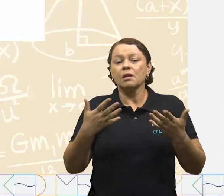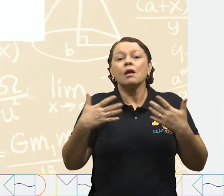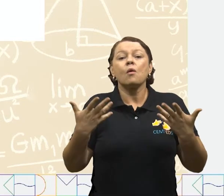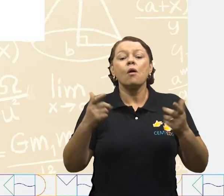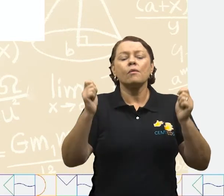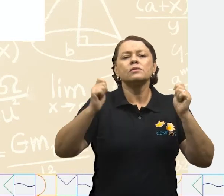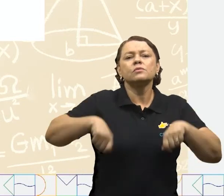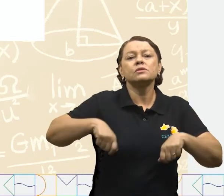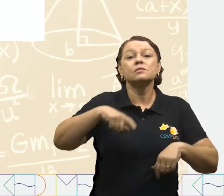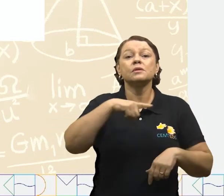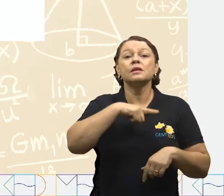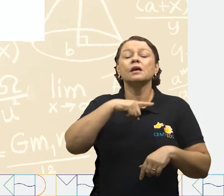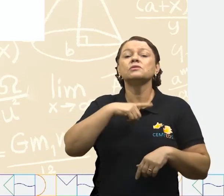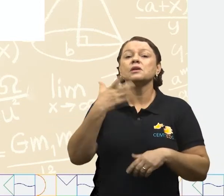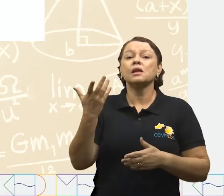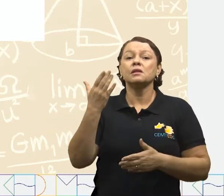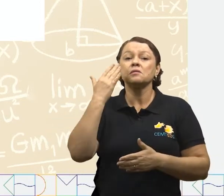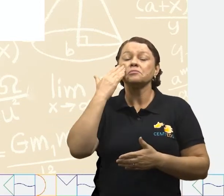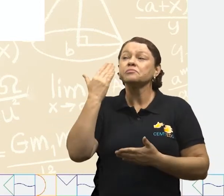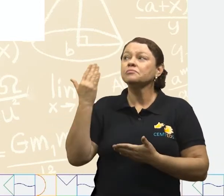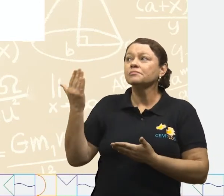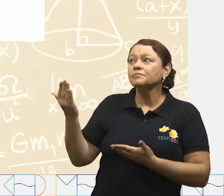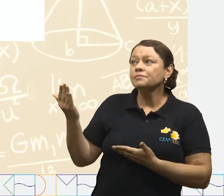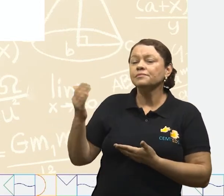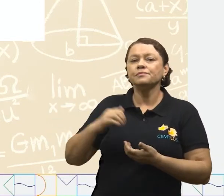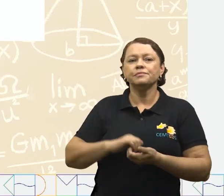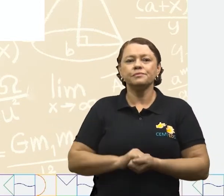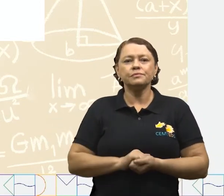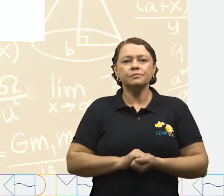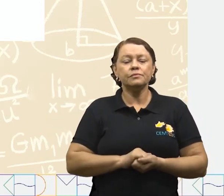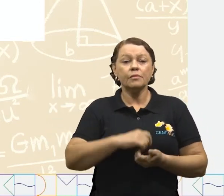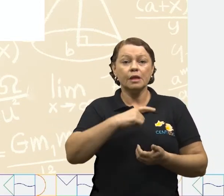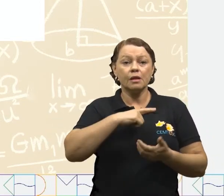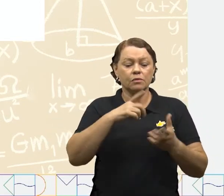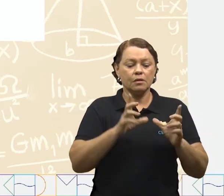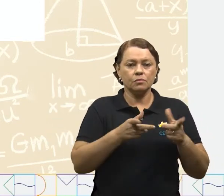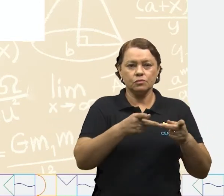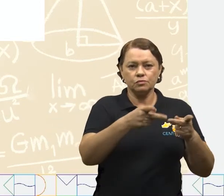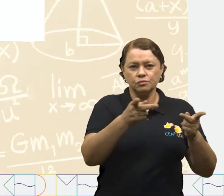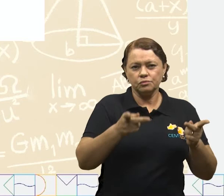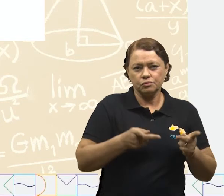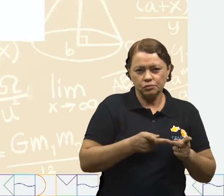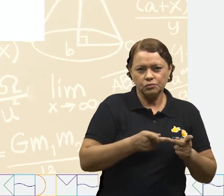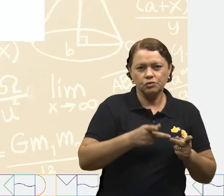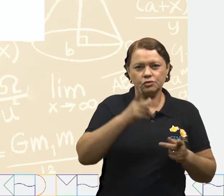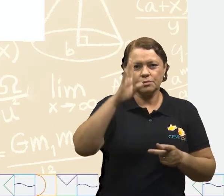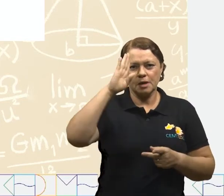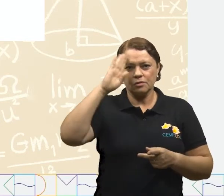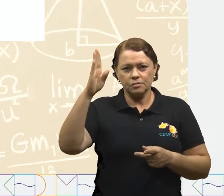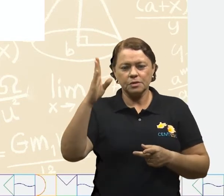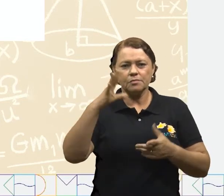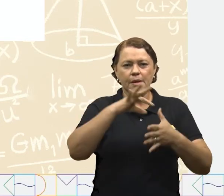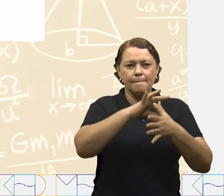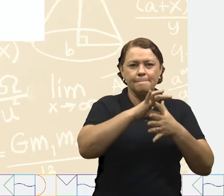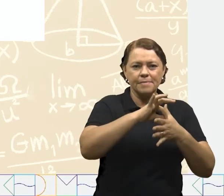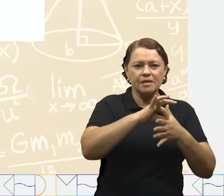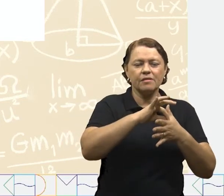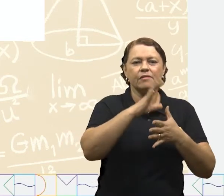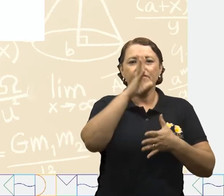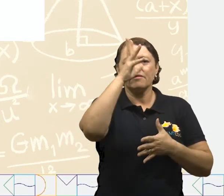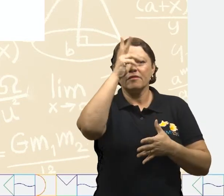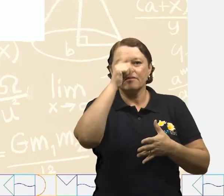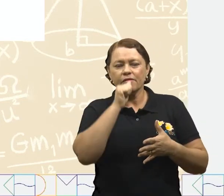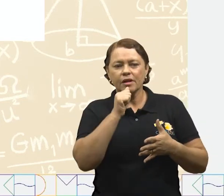que tela tem vamos ver o cardápio Vamos lá temos aí os pratos principais bife de carne frango